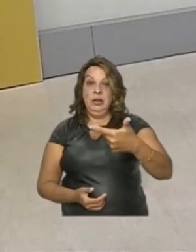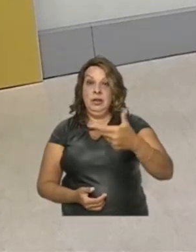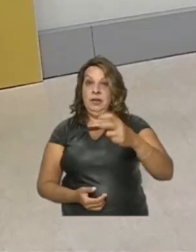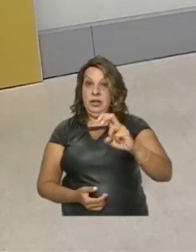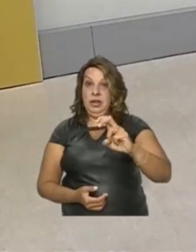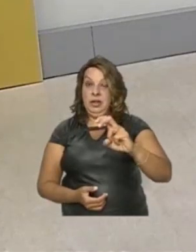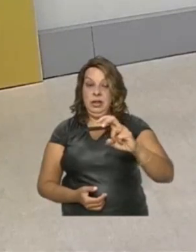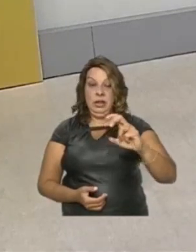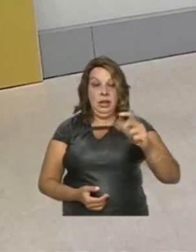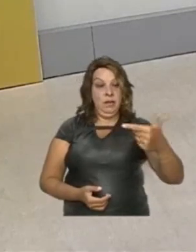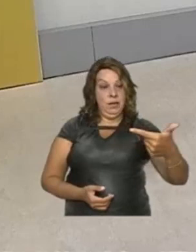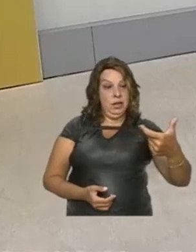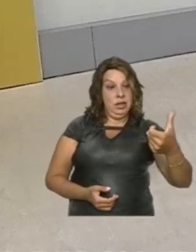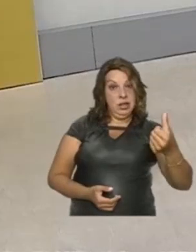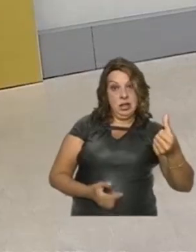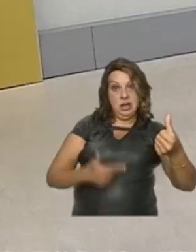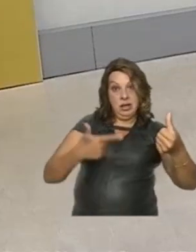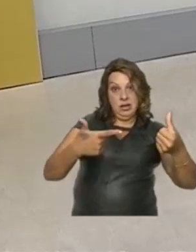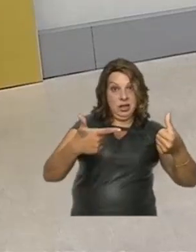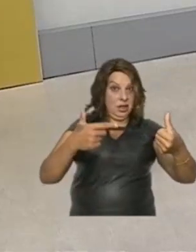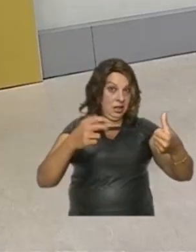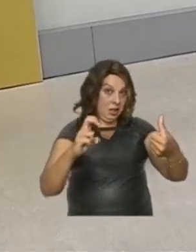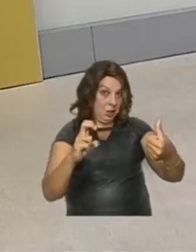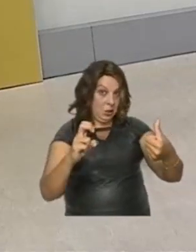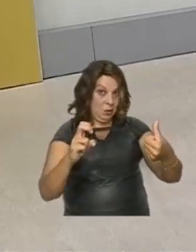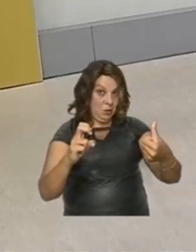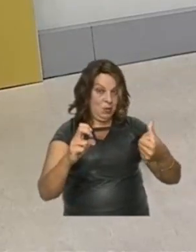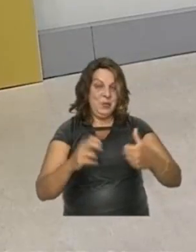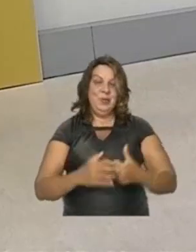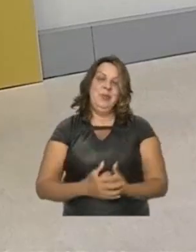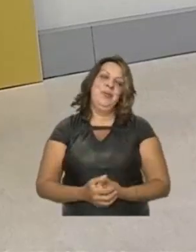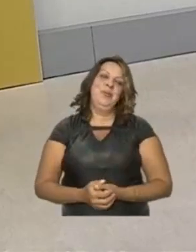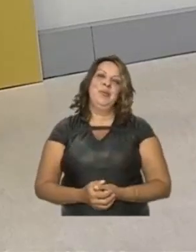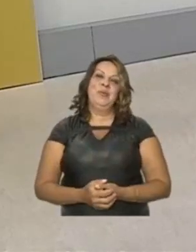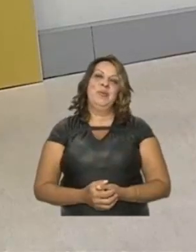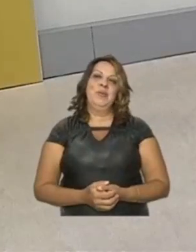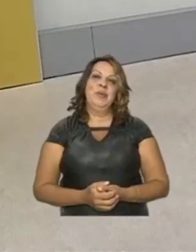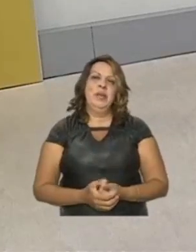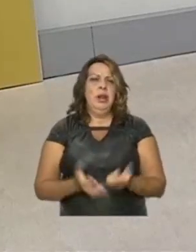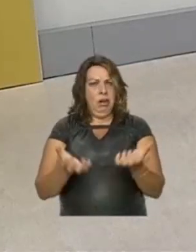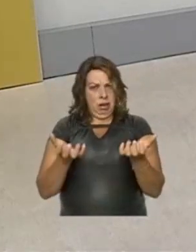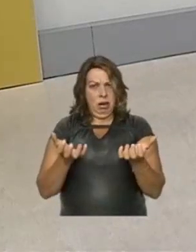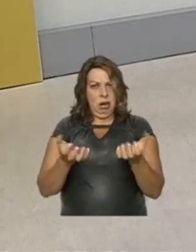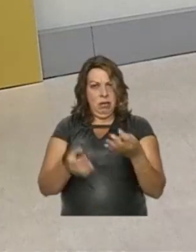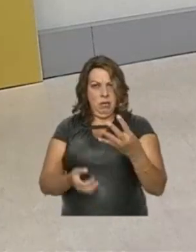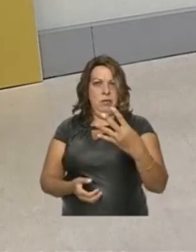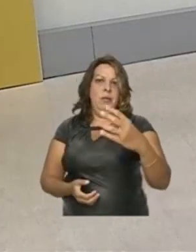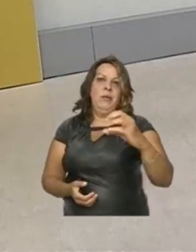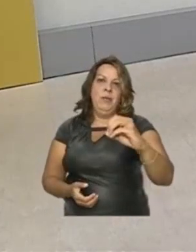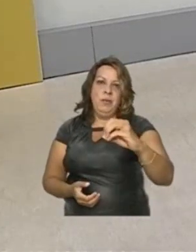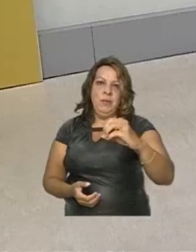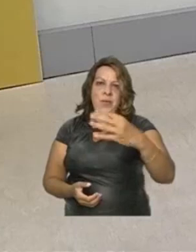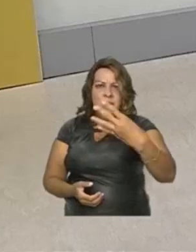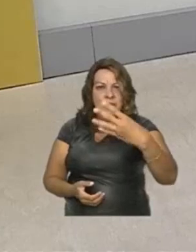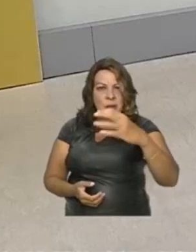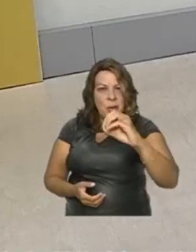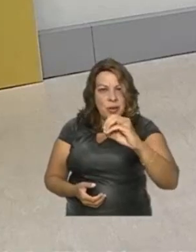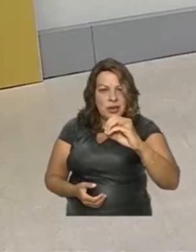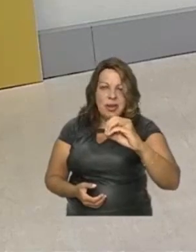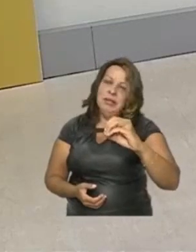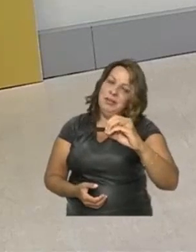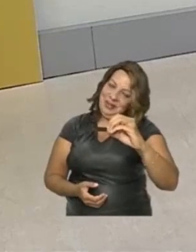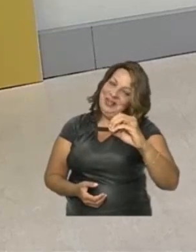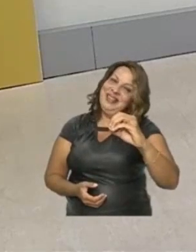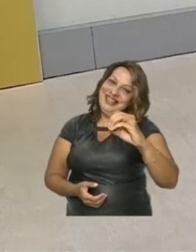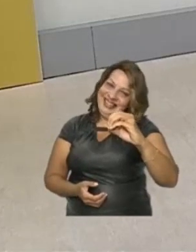coladinho agora, saiu 26 e o 25. Vai marcando aí, quem quer o 40? Pode comemorar que